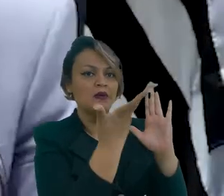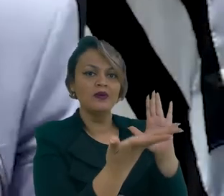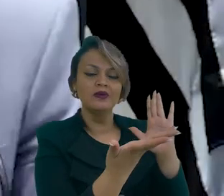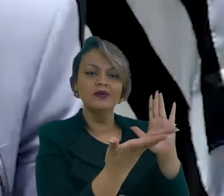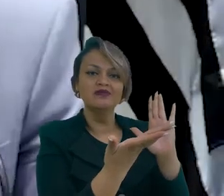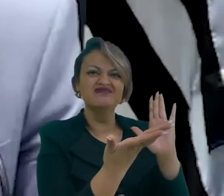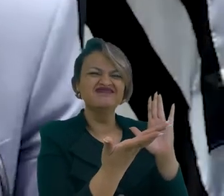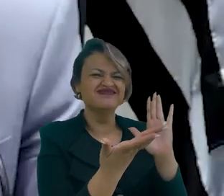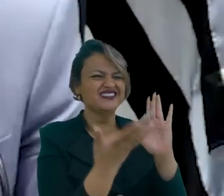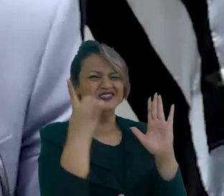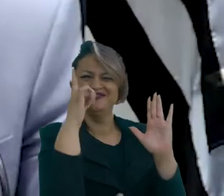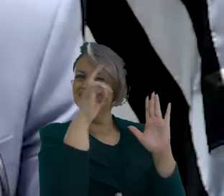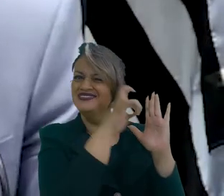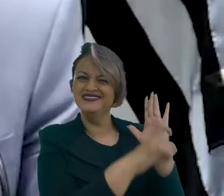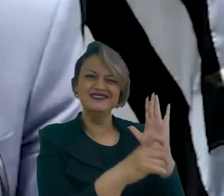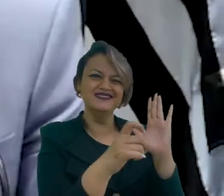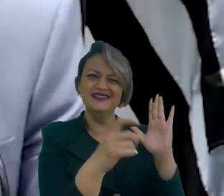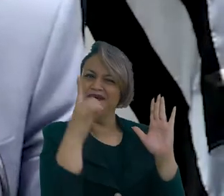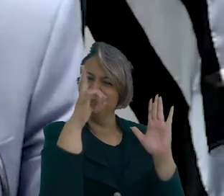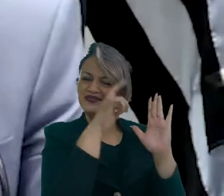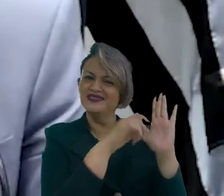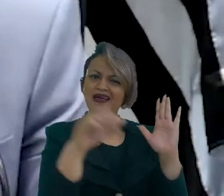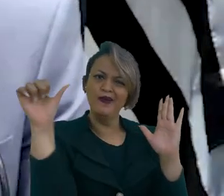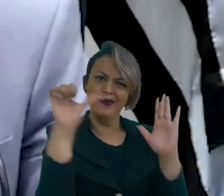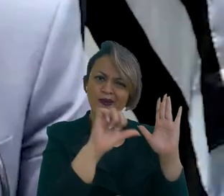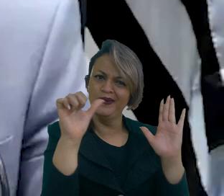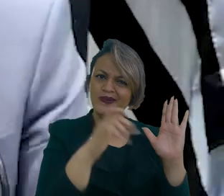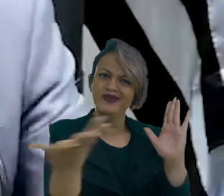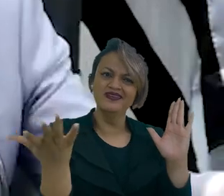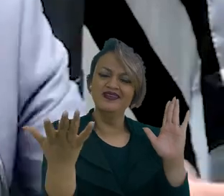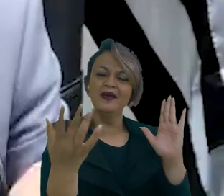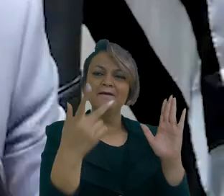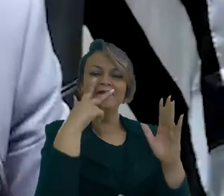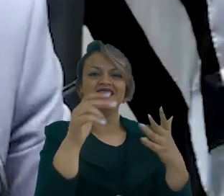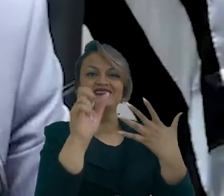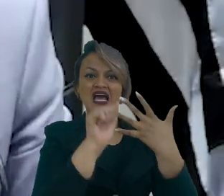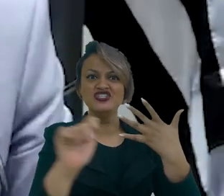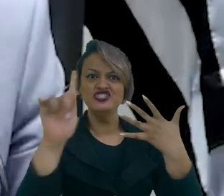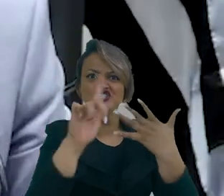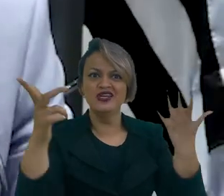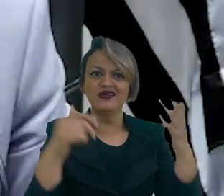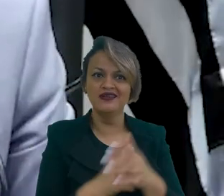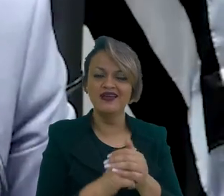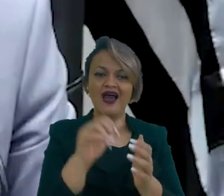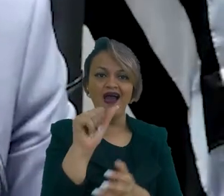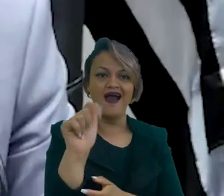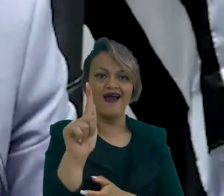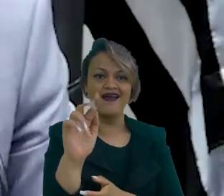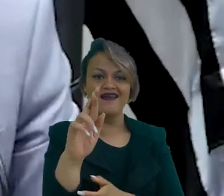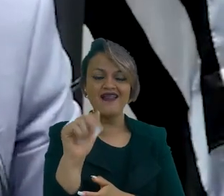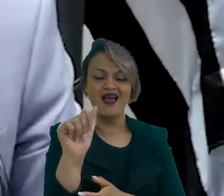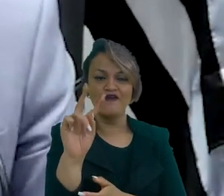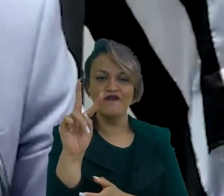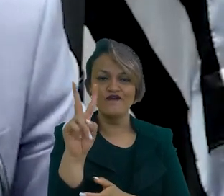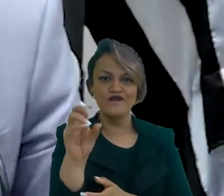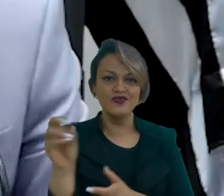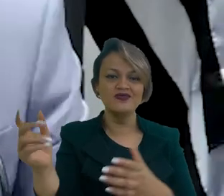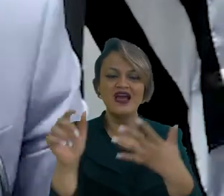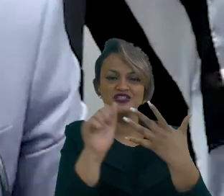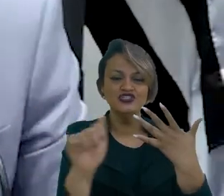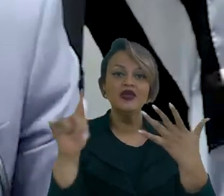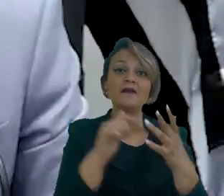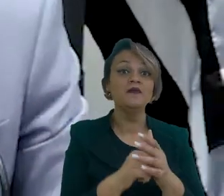lista quer dizer é realmente Infernal isso né é pior do que as hipóteses de agravo do Claudio processo civil né